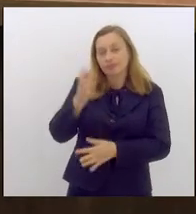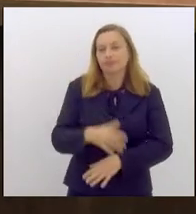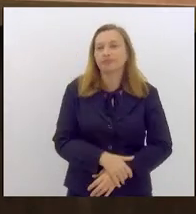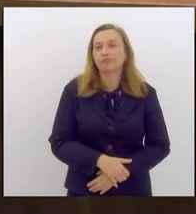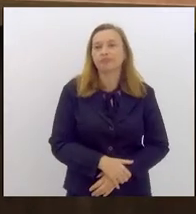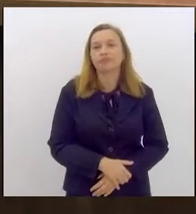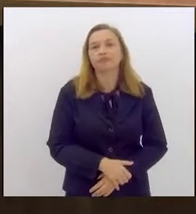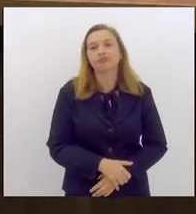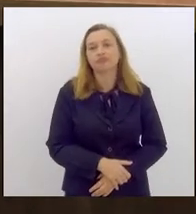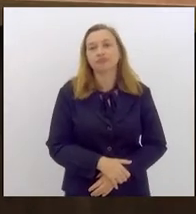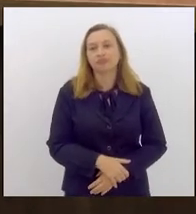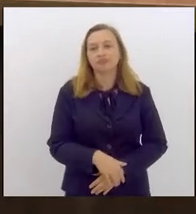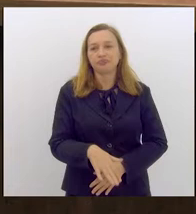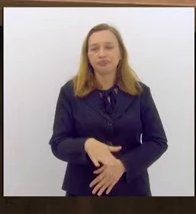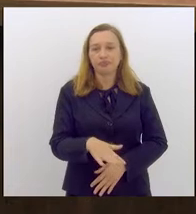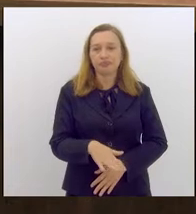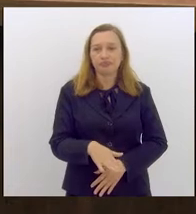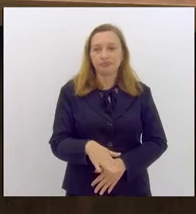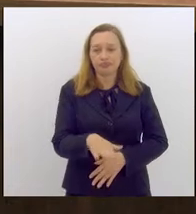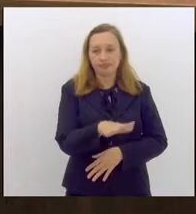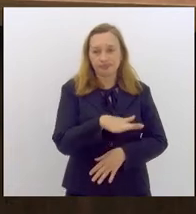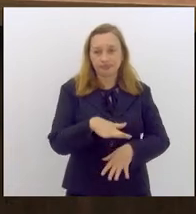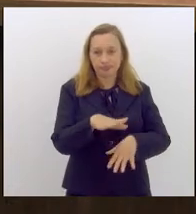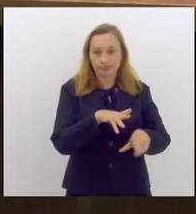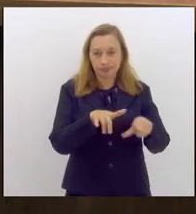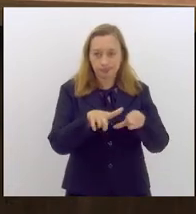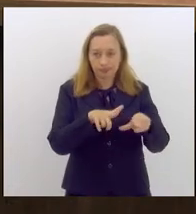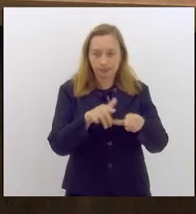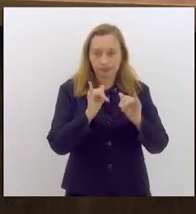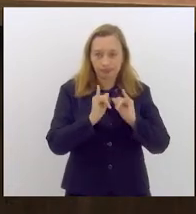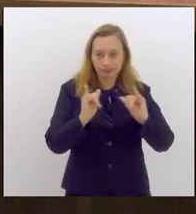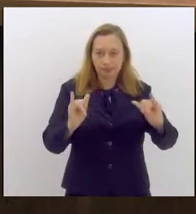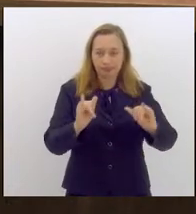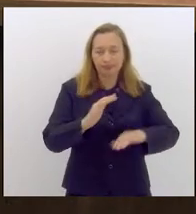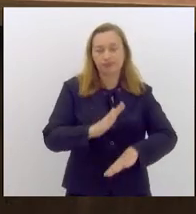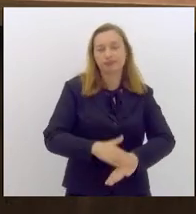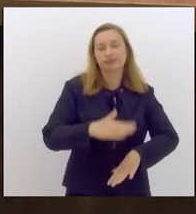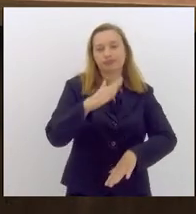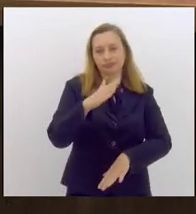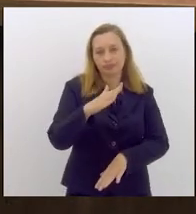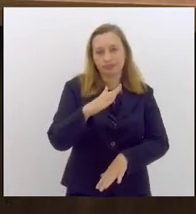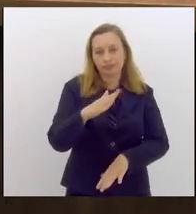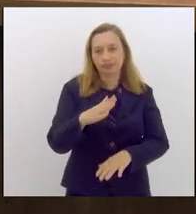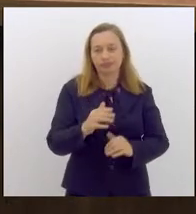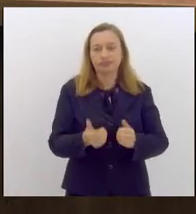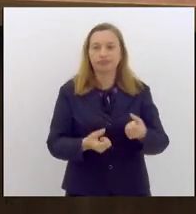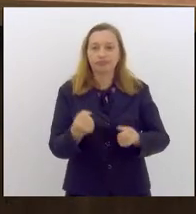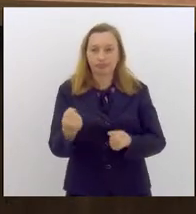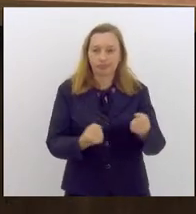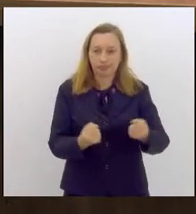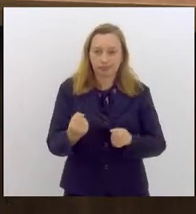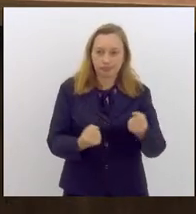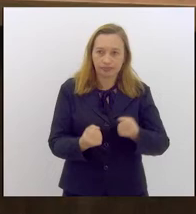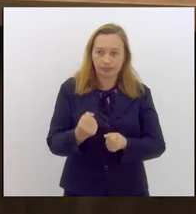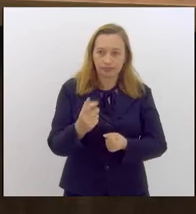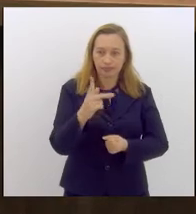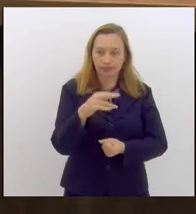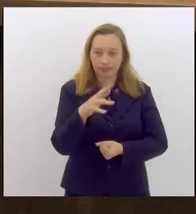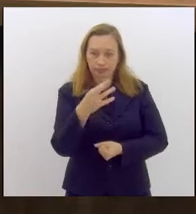o mercado, né, está anunciando cada vez mais veículos